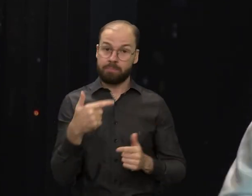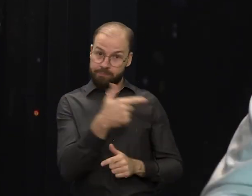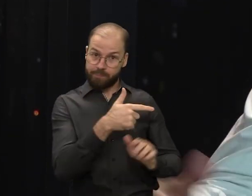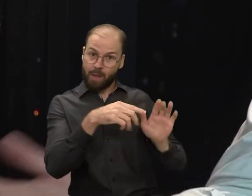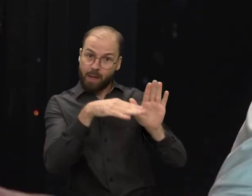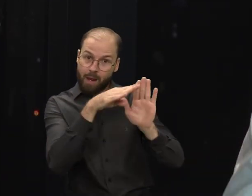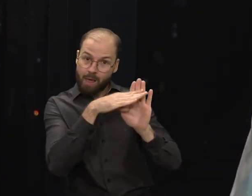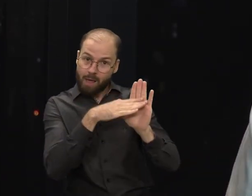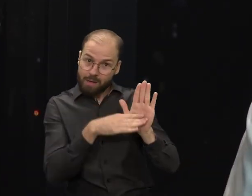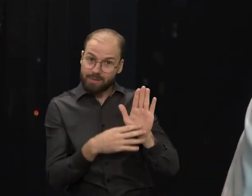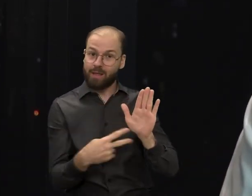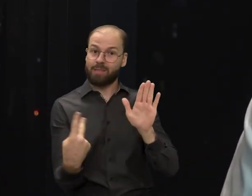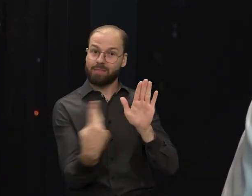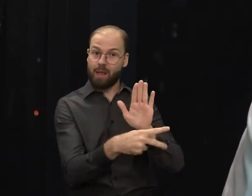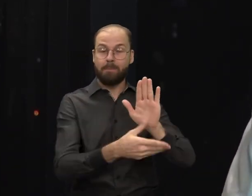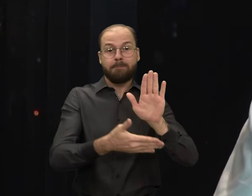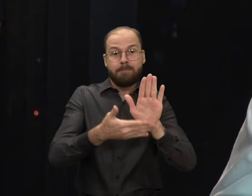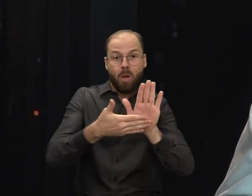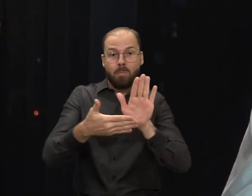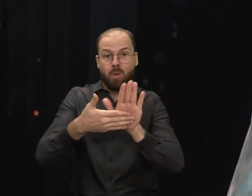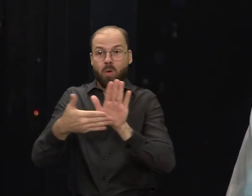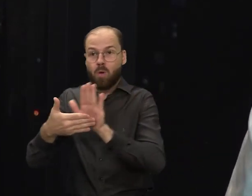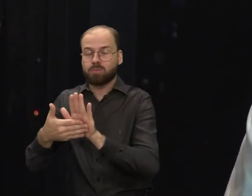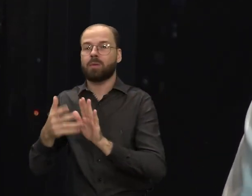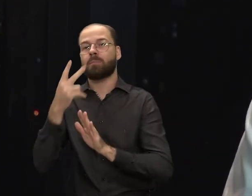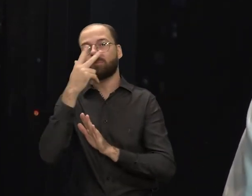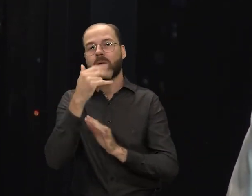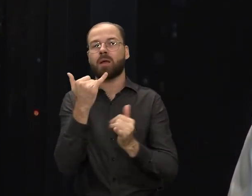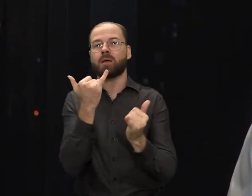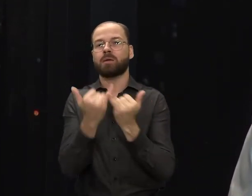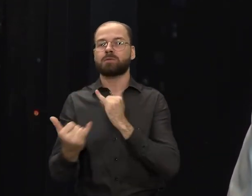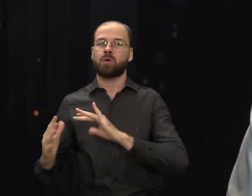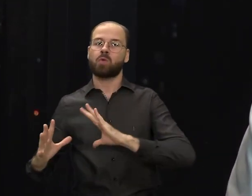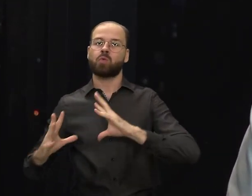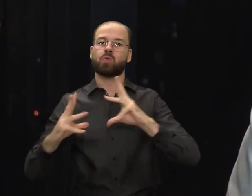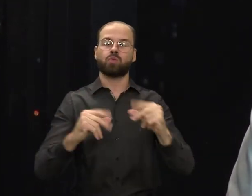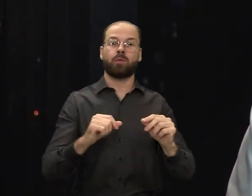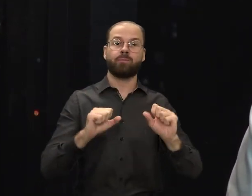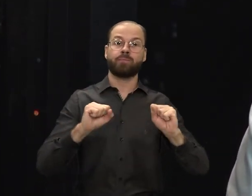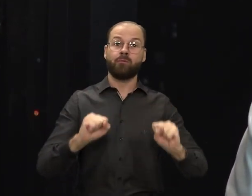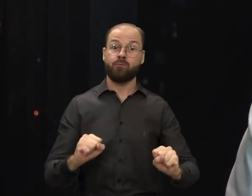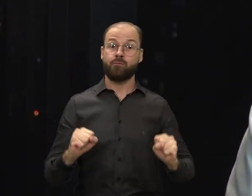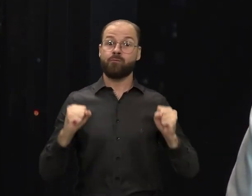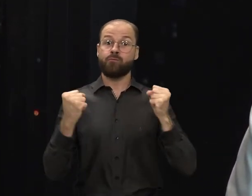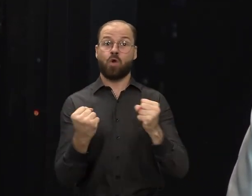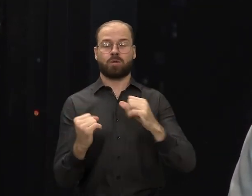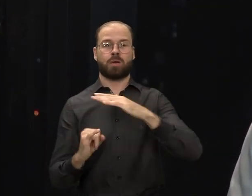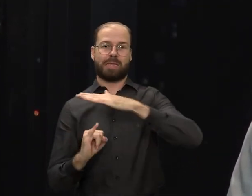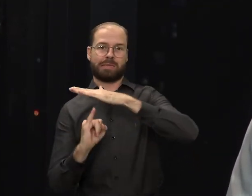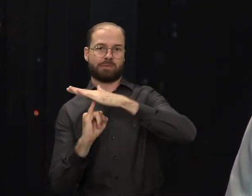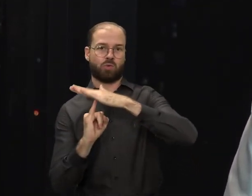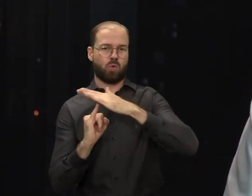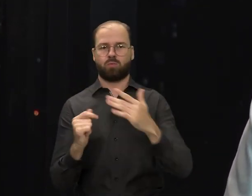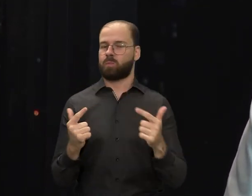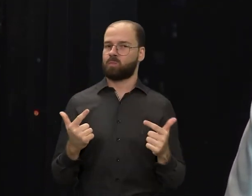de desejos de praticamente todos os planos, não tem a questão do fortalecimento institucional, né? Então,